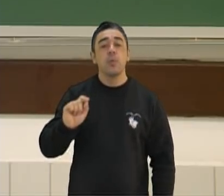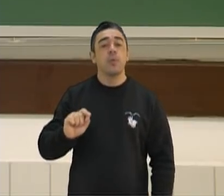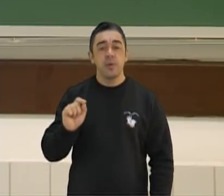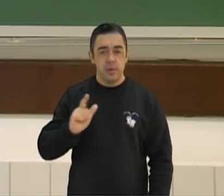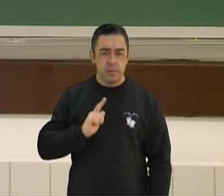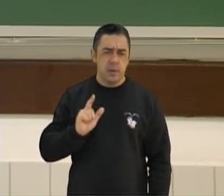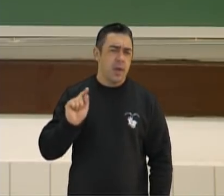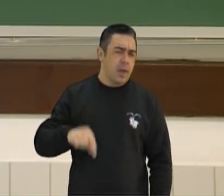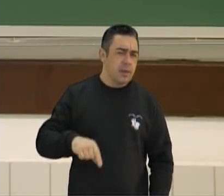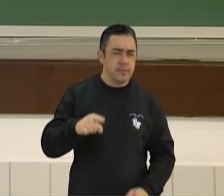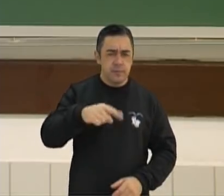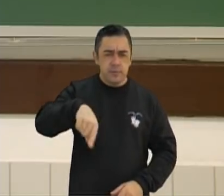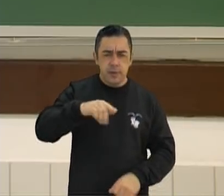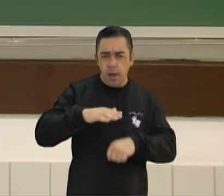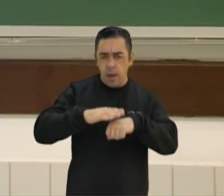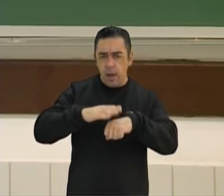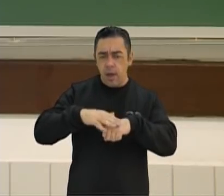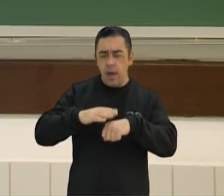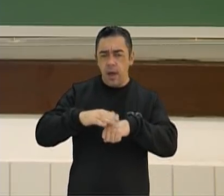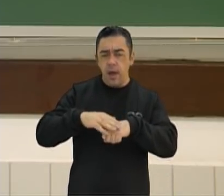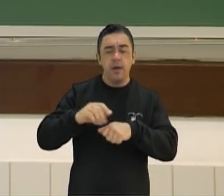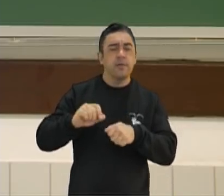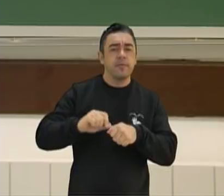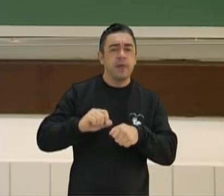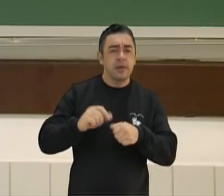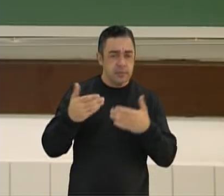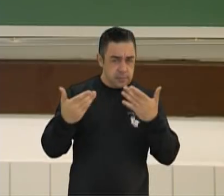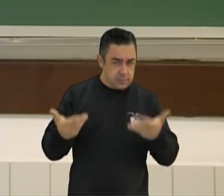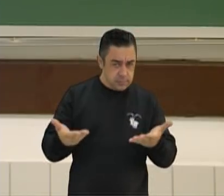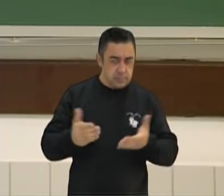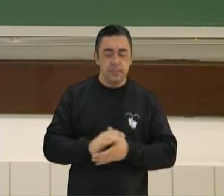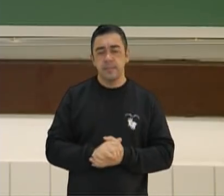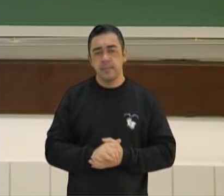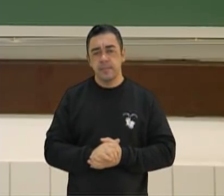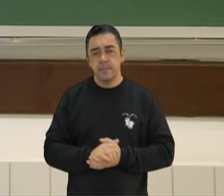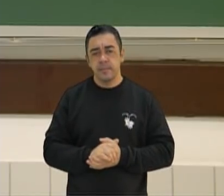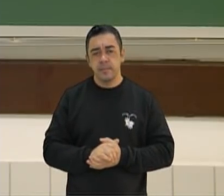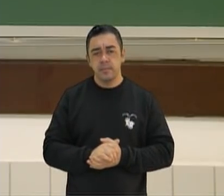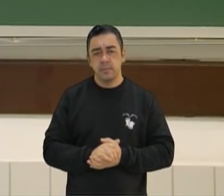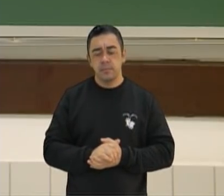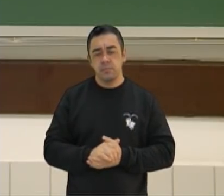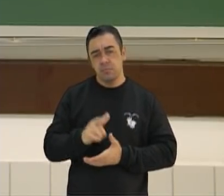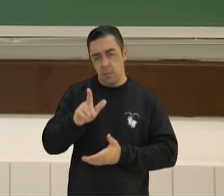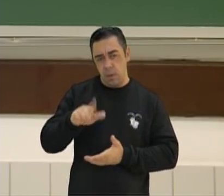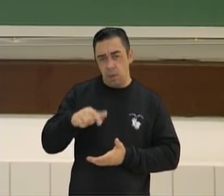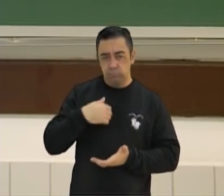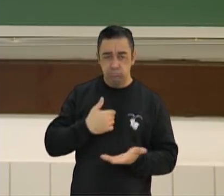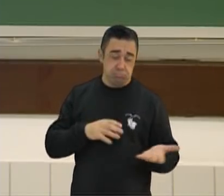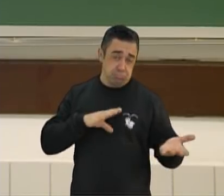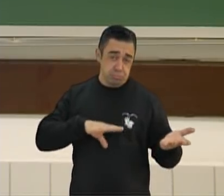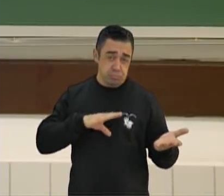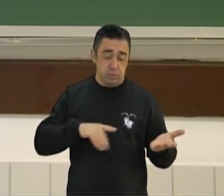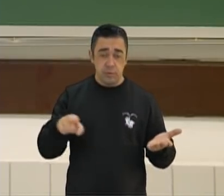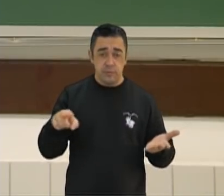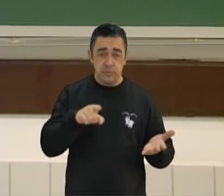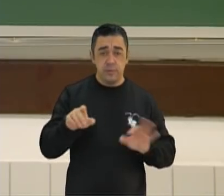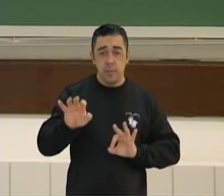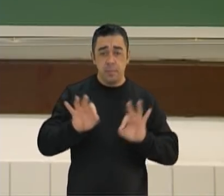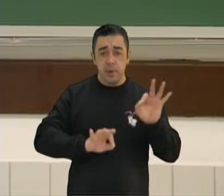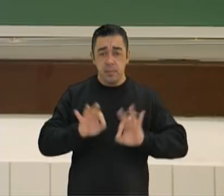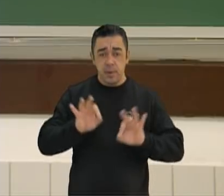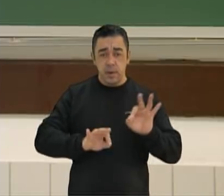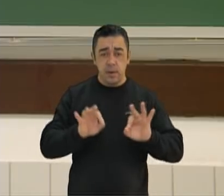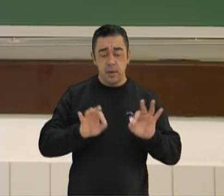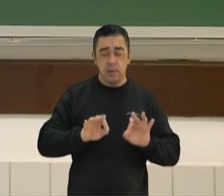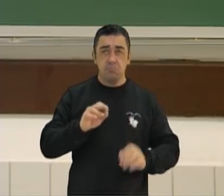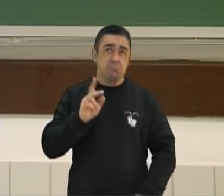uma produção para realizar. Então, em língua portuguesa, vocês vão montar